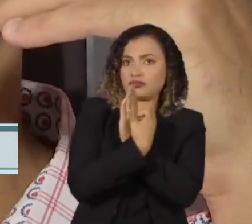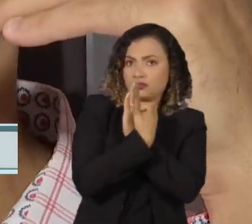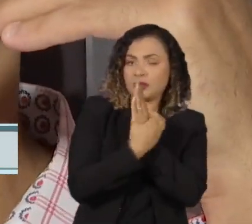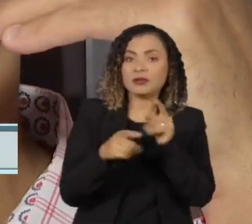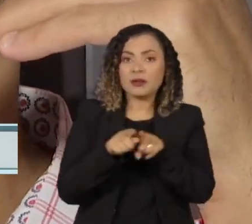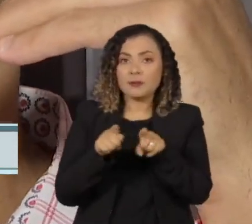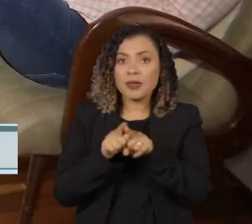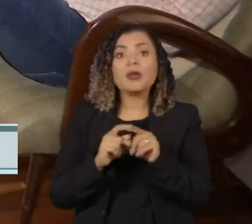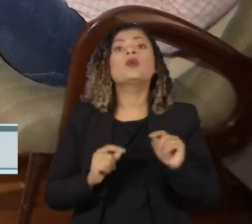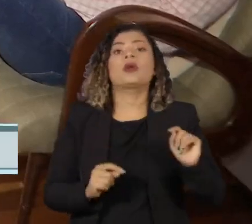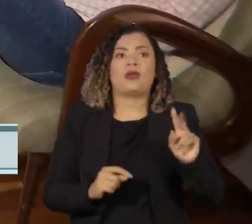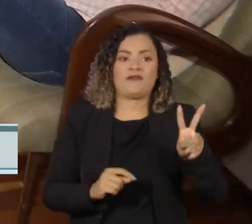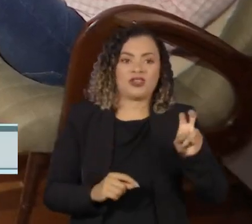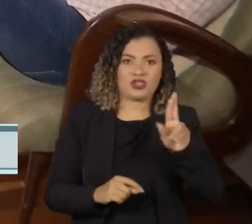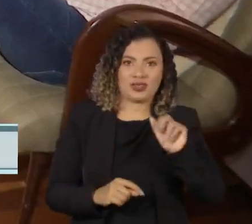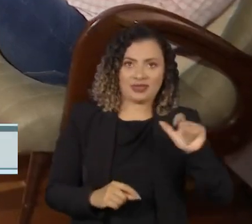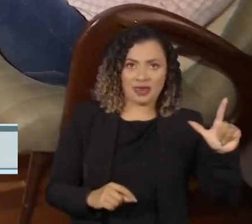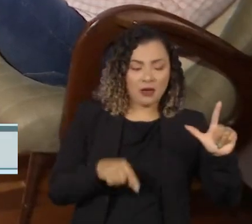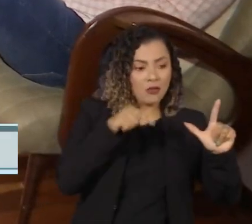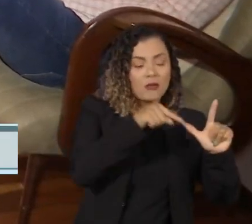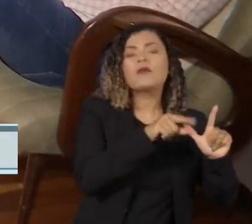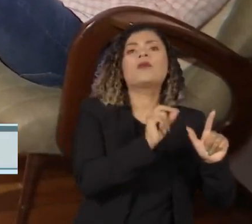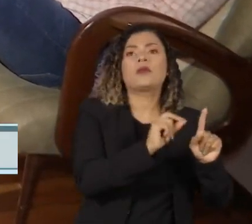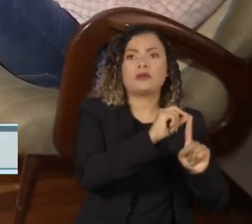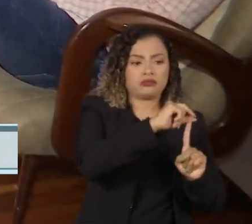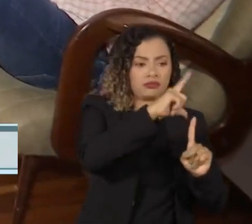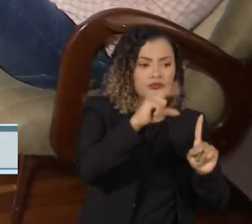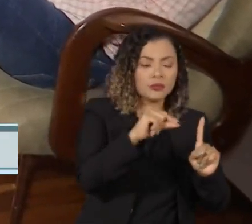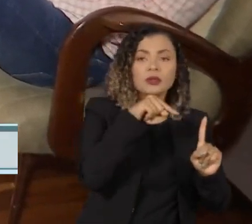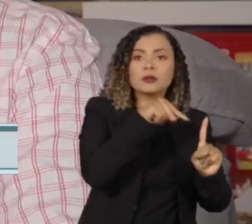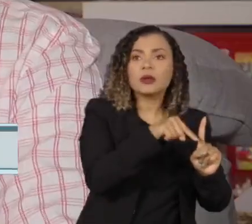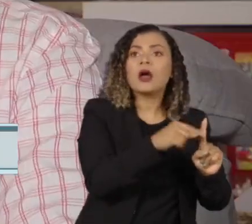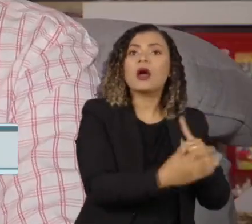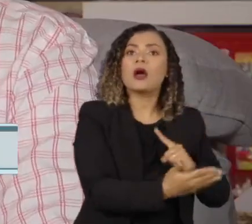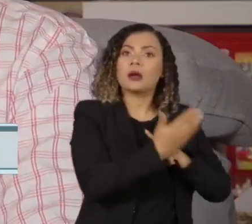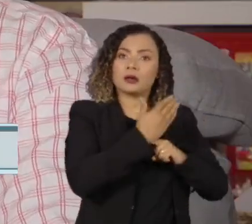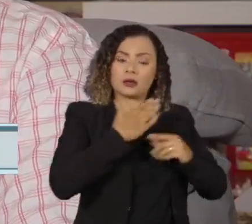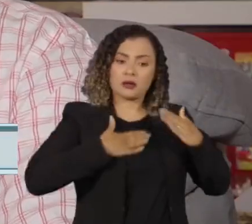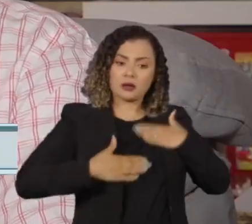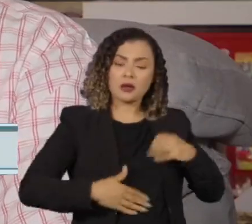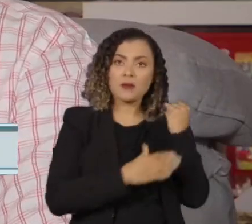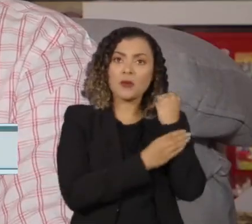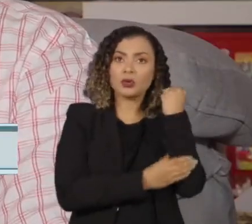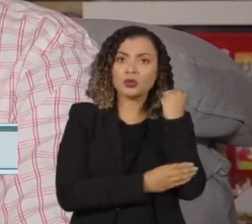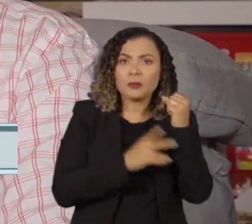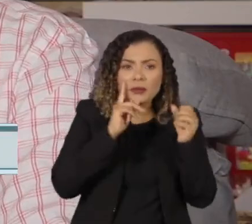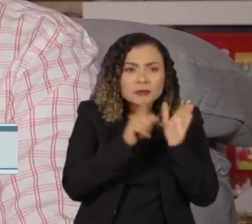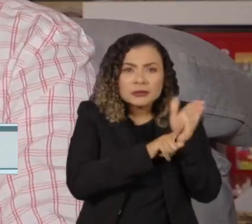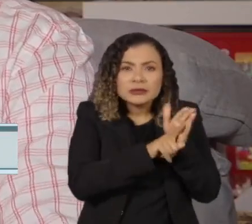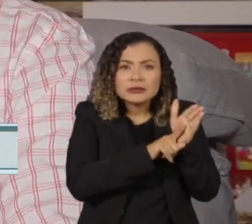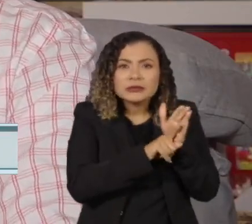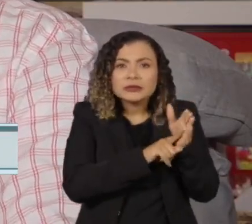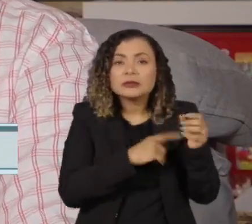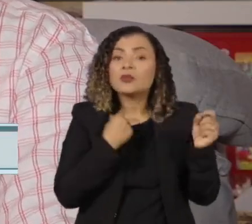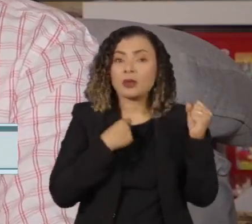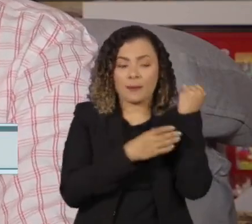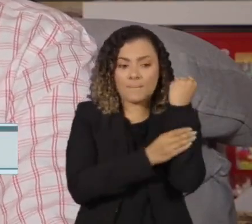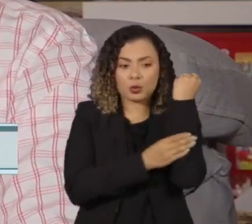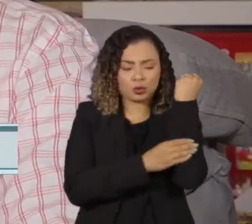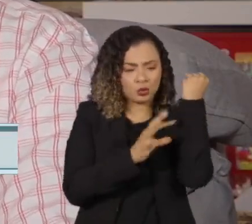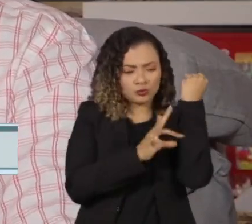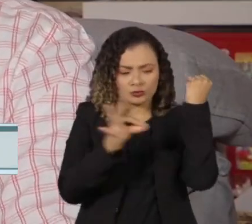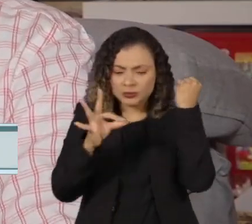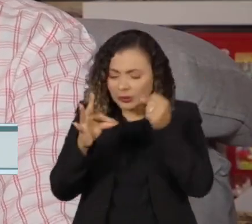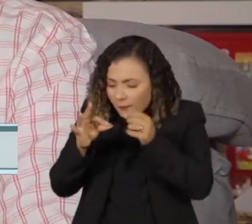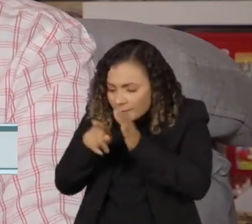vegetal, não interfere na formação e manutenção dos músculos. A gente tirou um pedacinho do músculo do sujeito, olhou